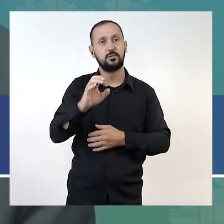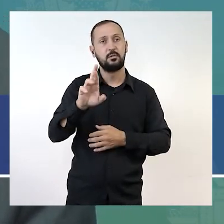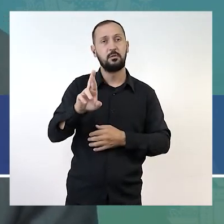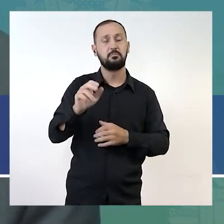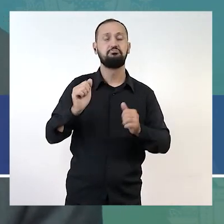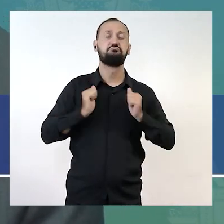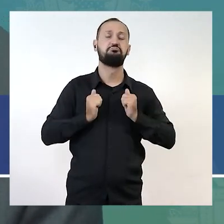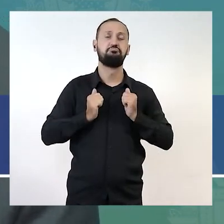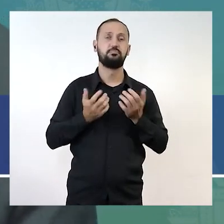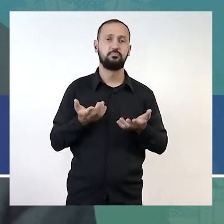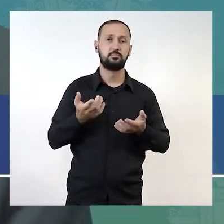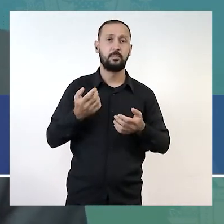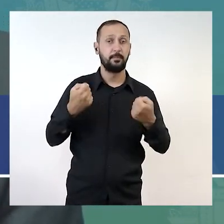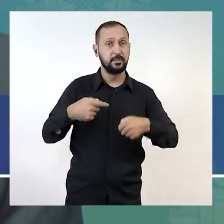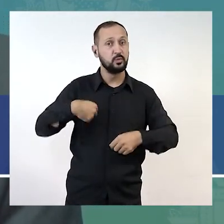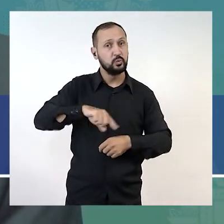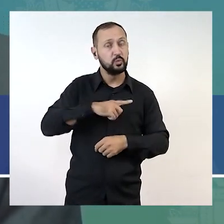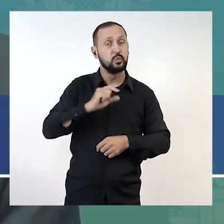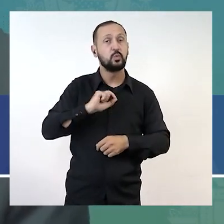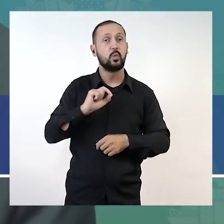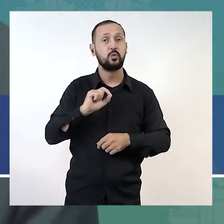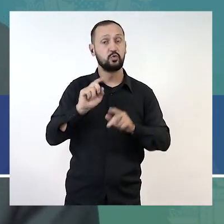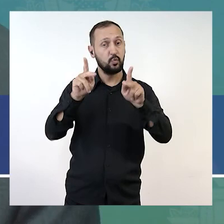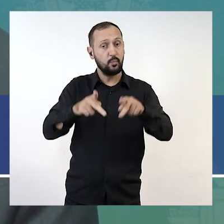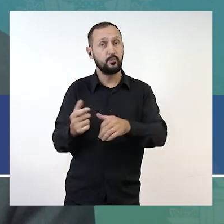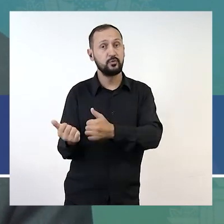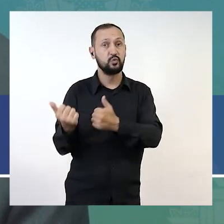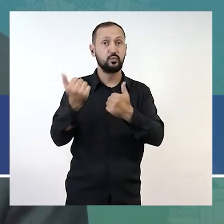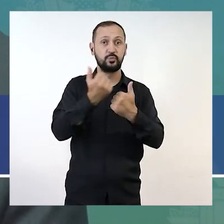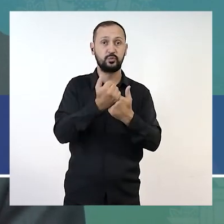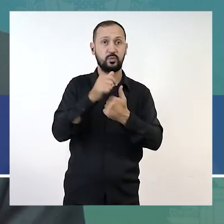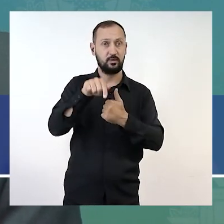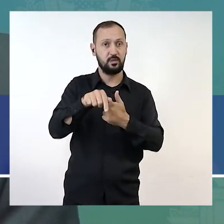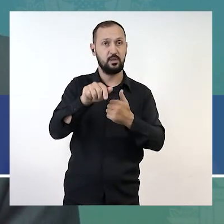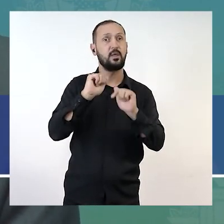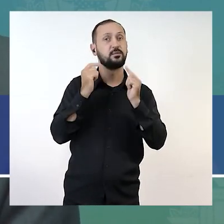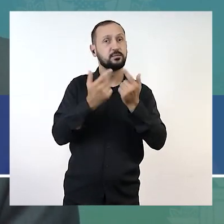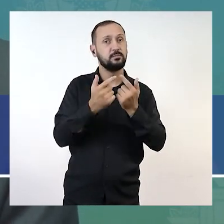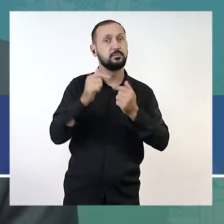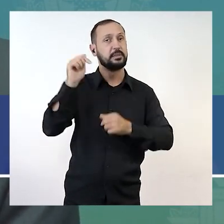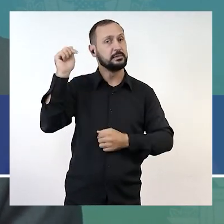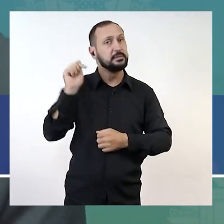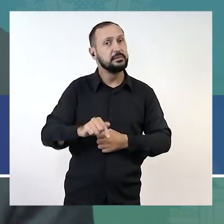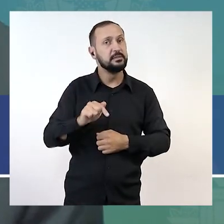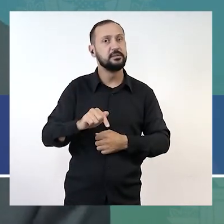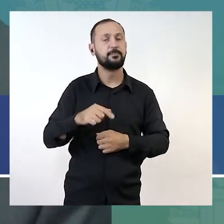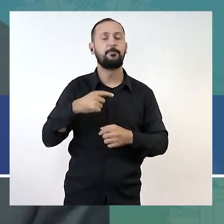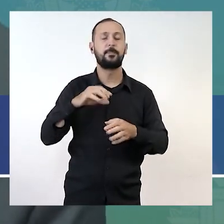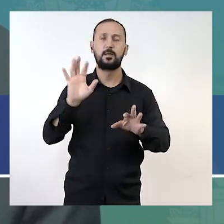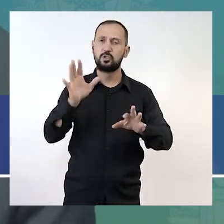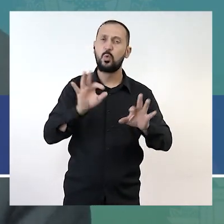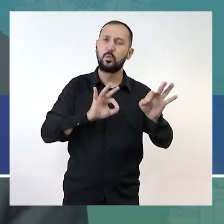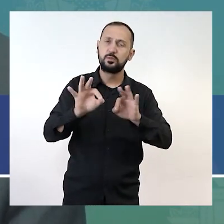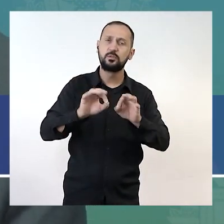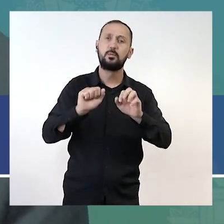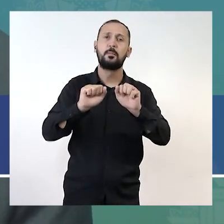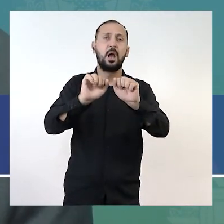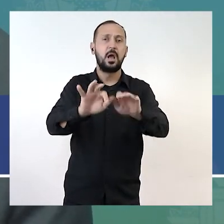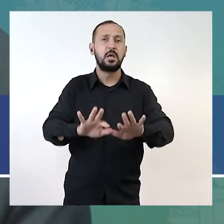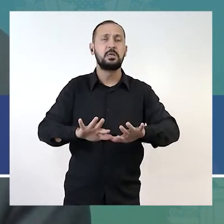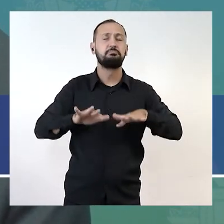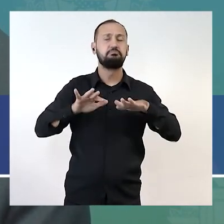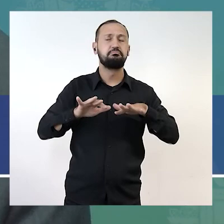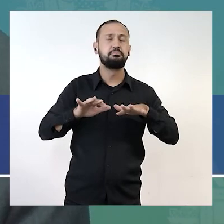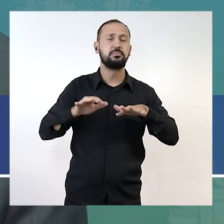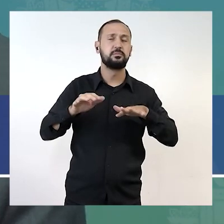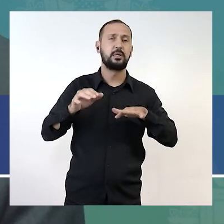e a CCR inerte. Então é preciso de que nós, que representamos o povo na Assembleia Legislativa, desta casa, fizemos